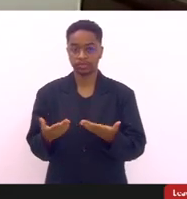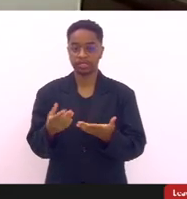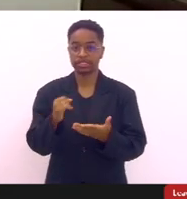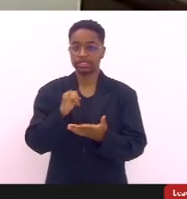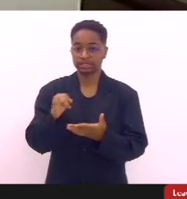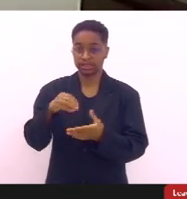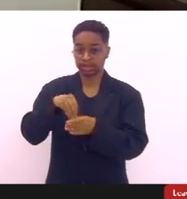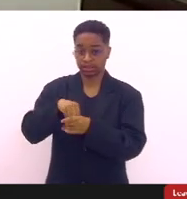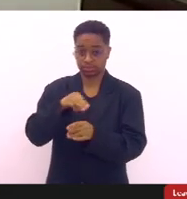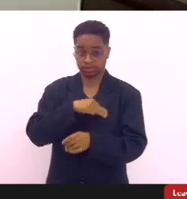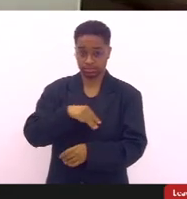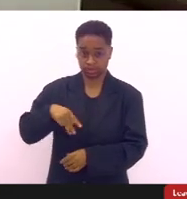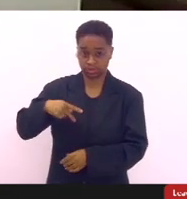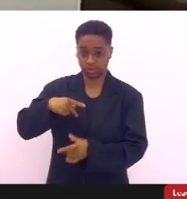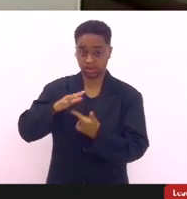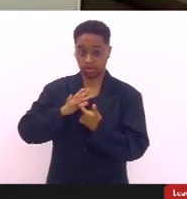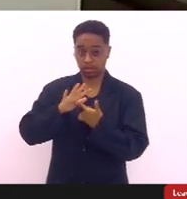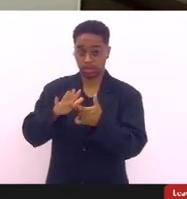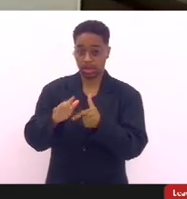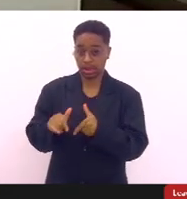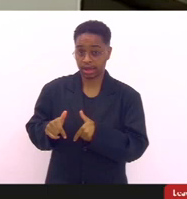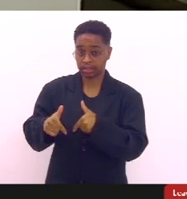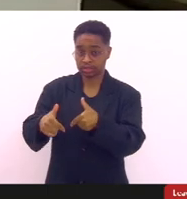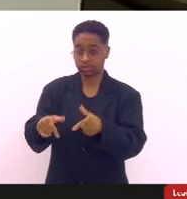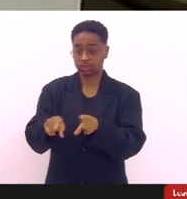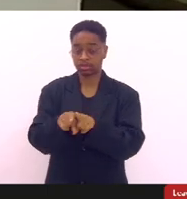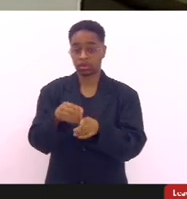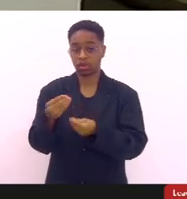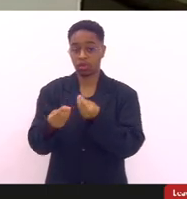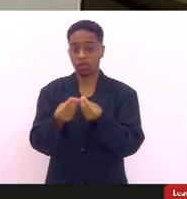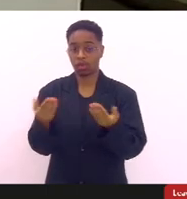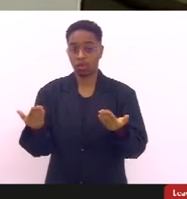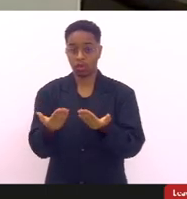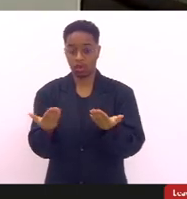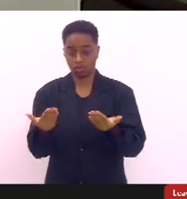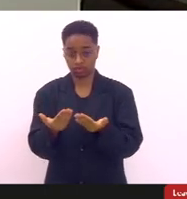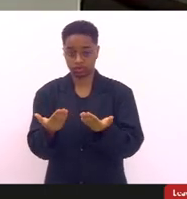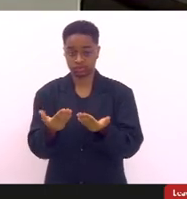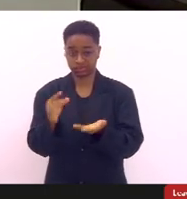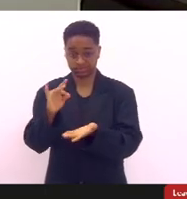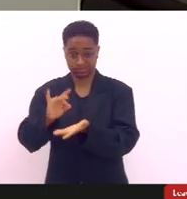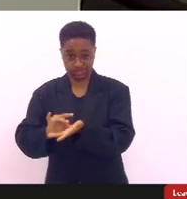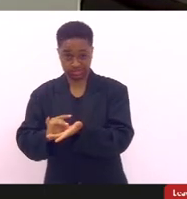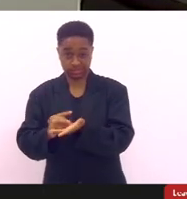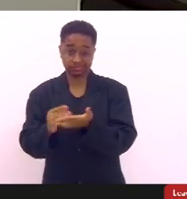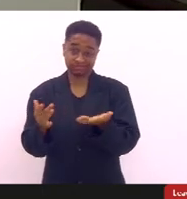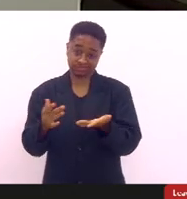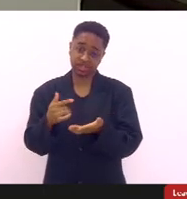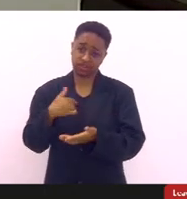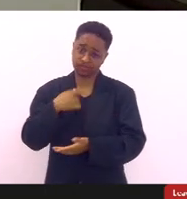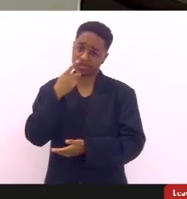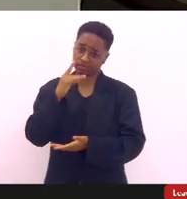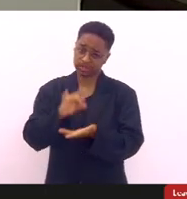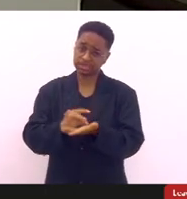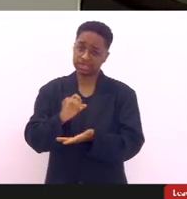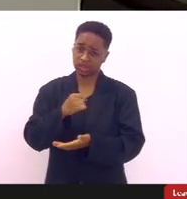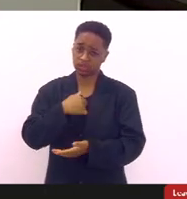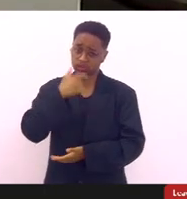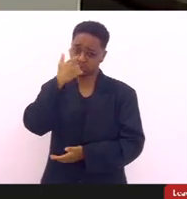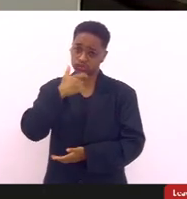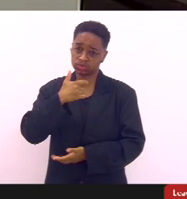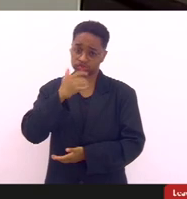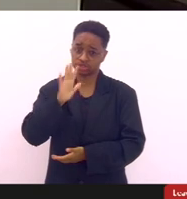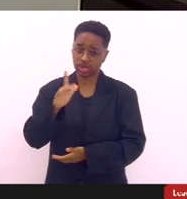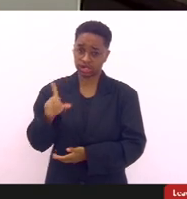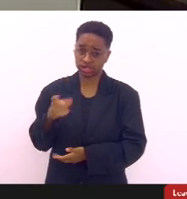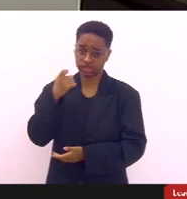Público na ação e a realidade de hoje, eu, sinceramente, eu já fui gestora, se eu tivesse que responder uma